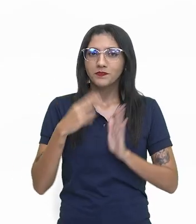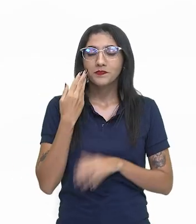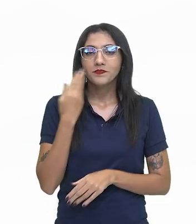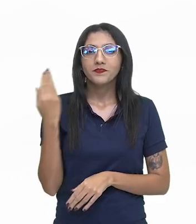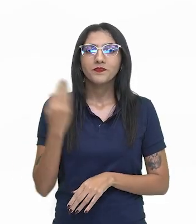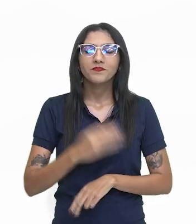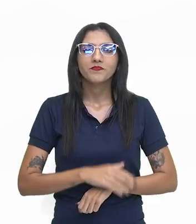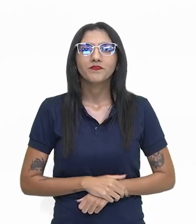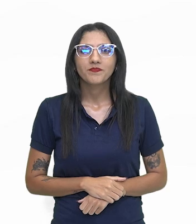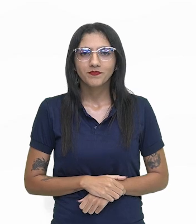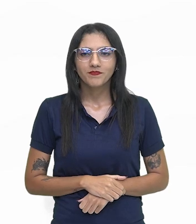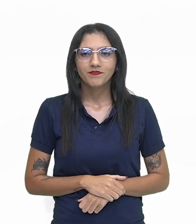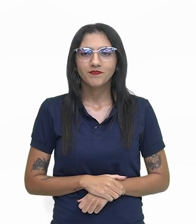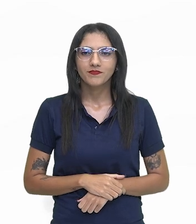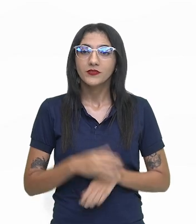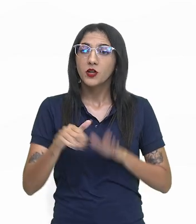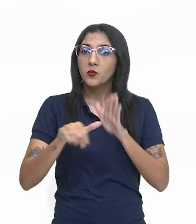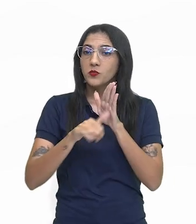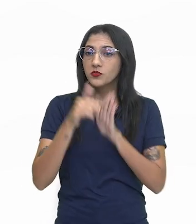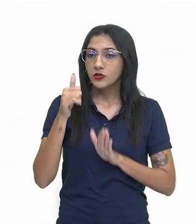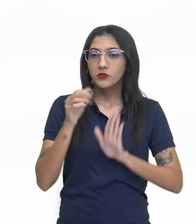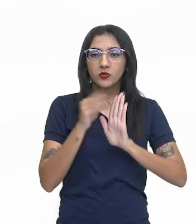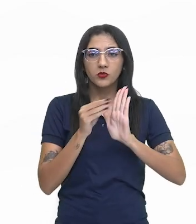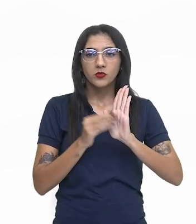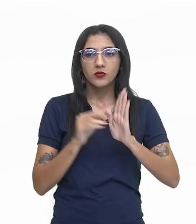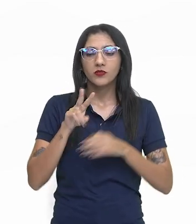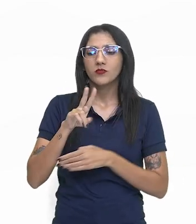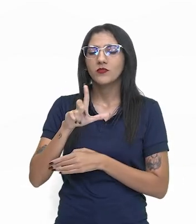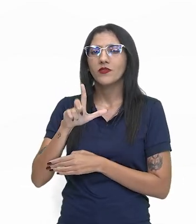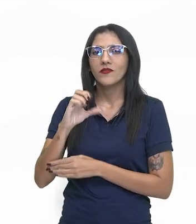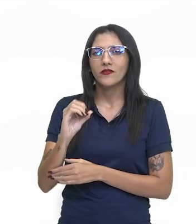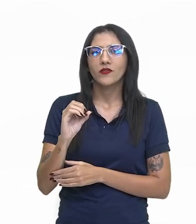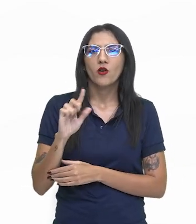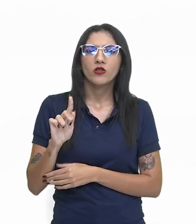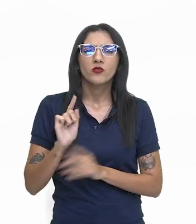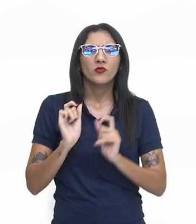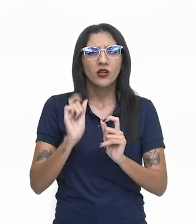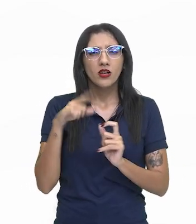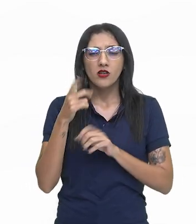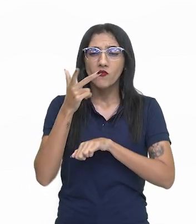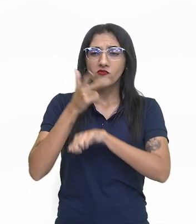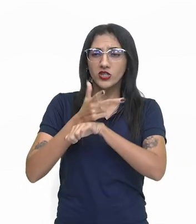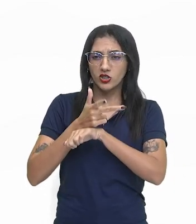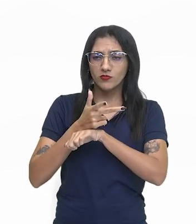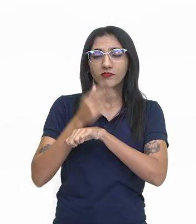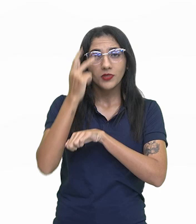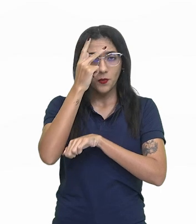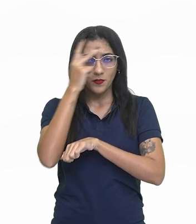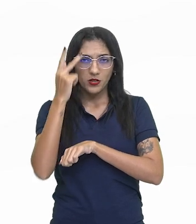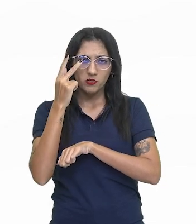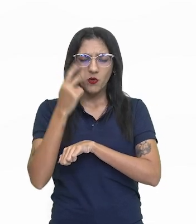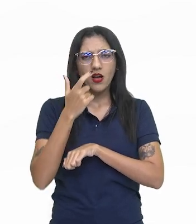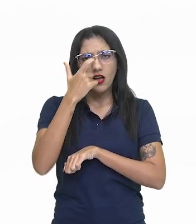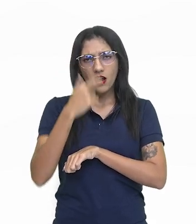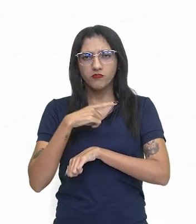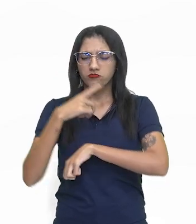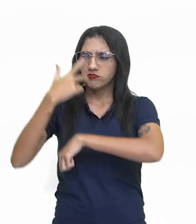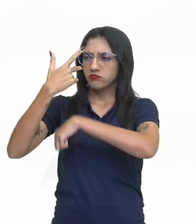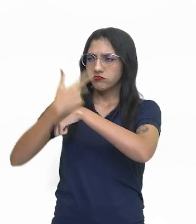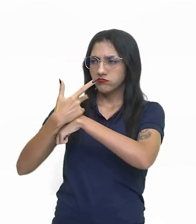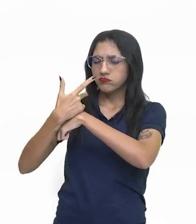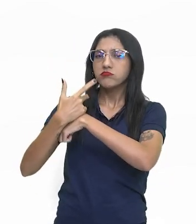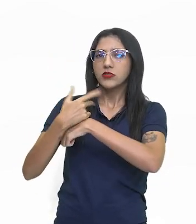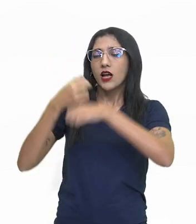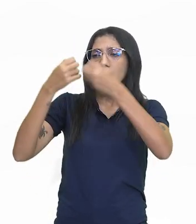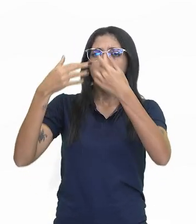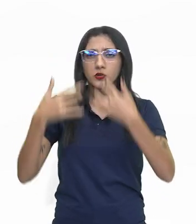aí. Então, nós temos o primeiro ponto aí, que é o vlog. O vlog é um vídeo em que as pessoas demonstram como fazer